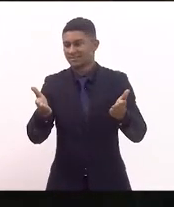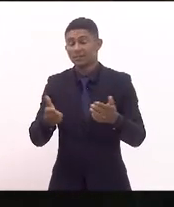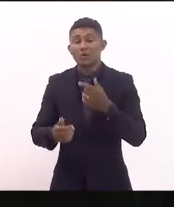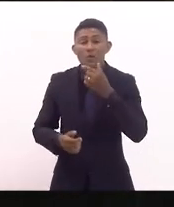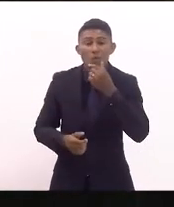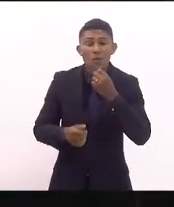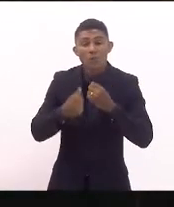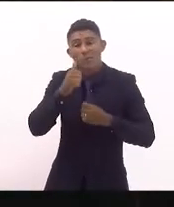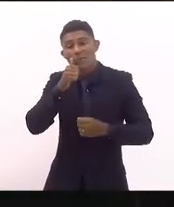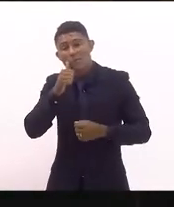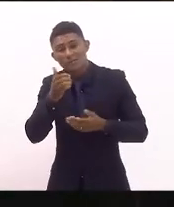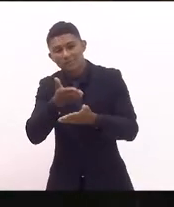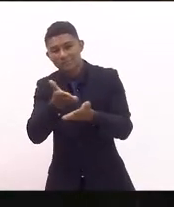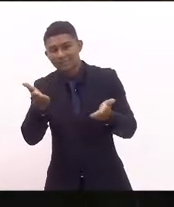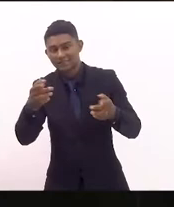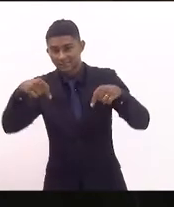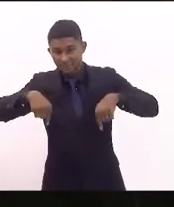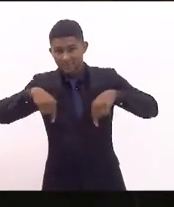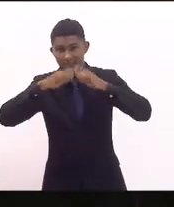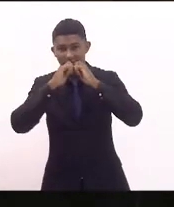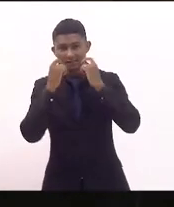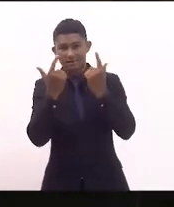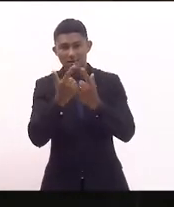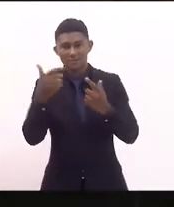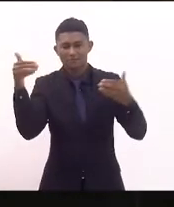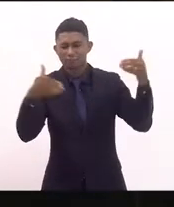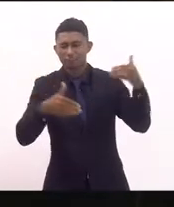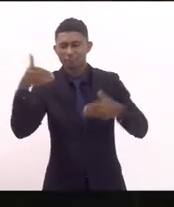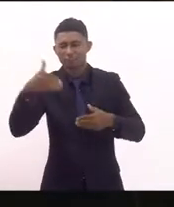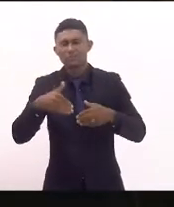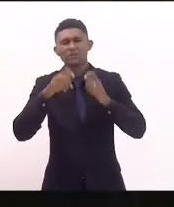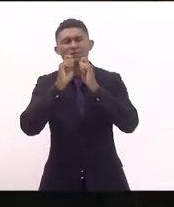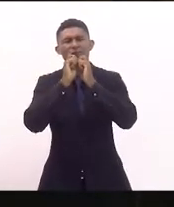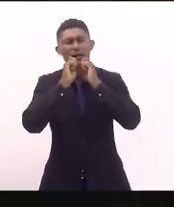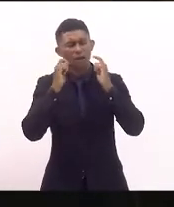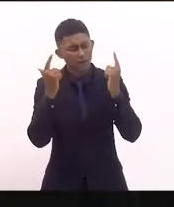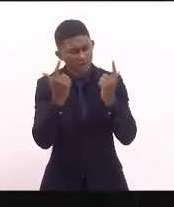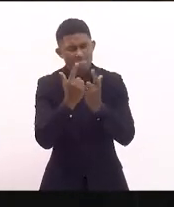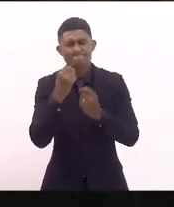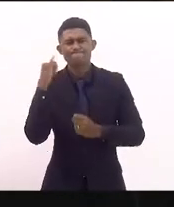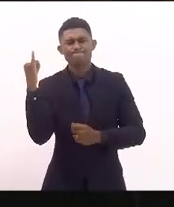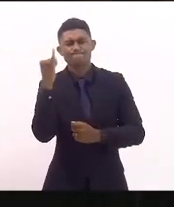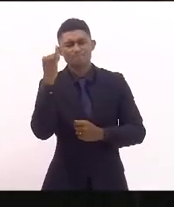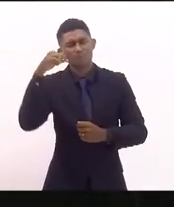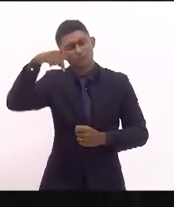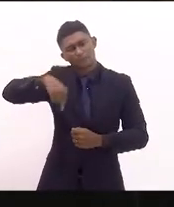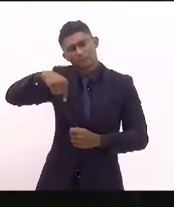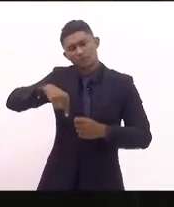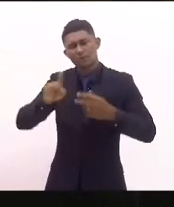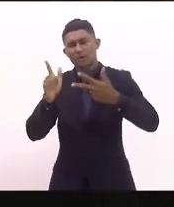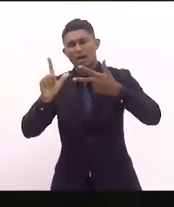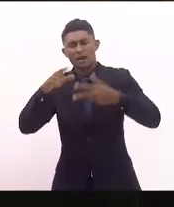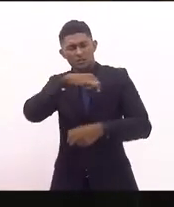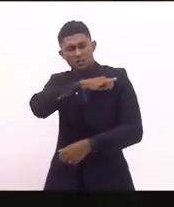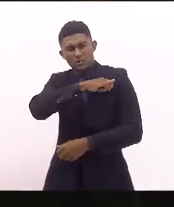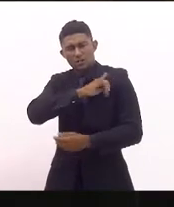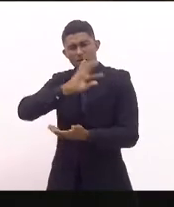senhoras, aqui presentes nessa distinta casa, coração legislativo do nosso